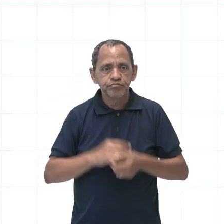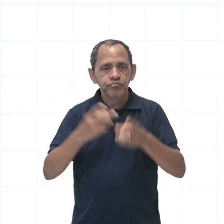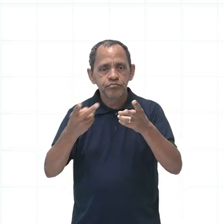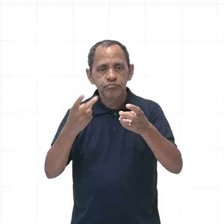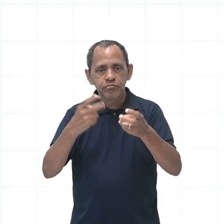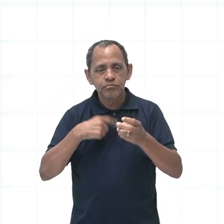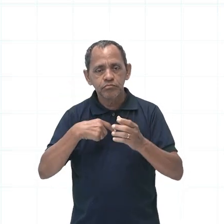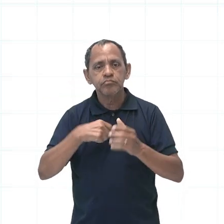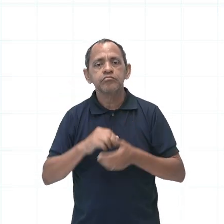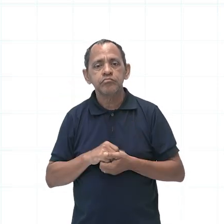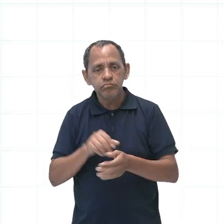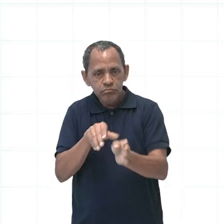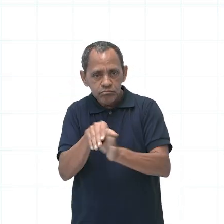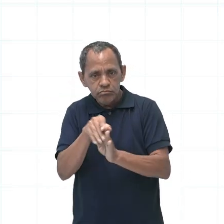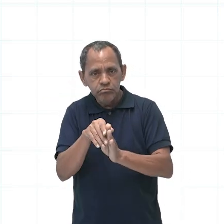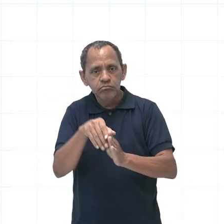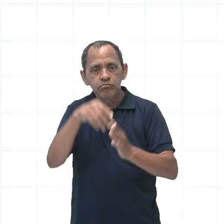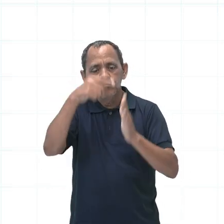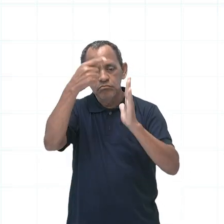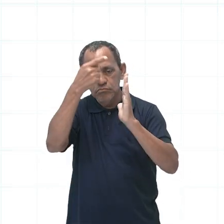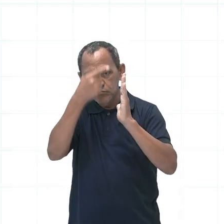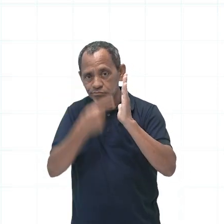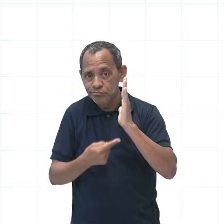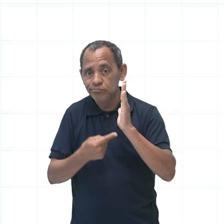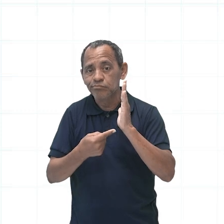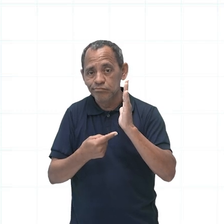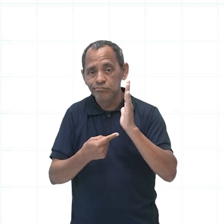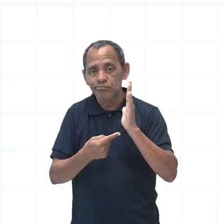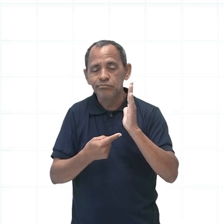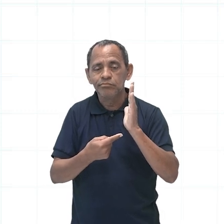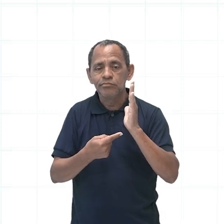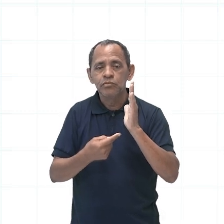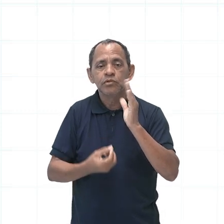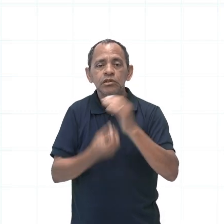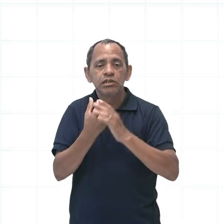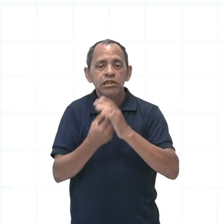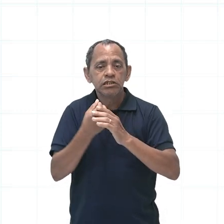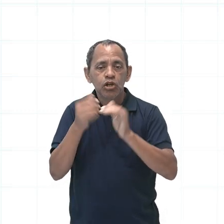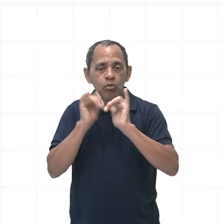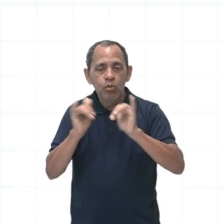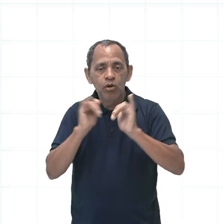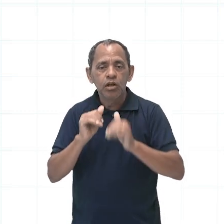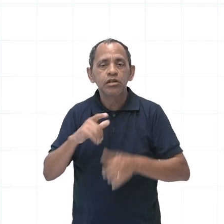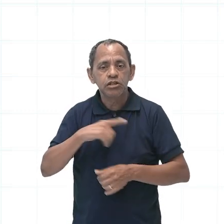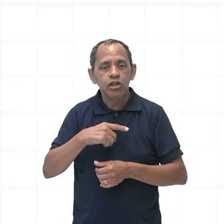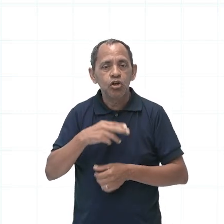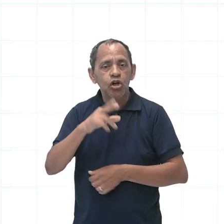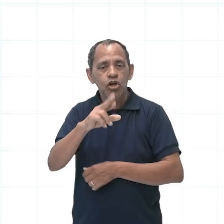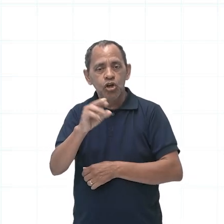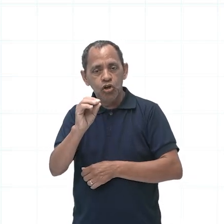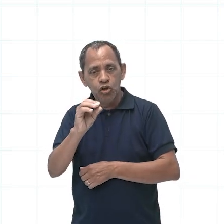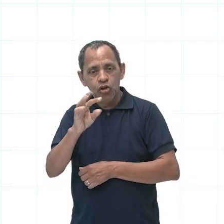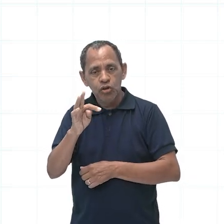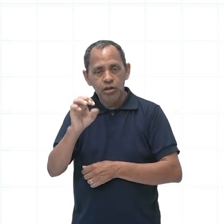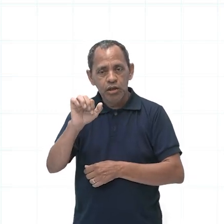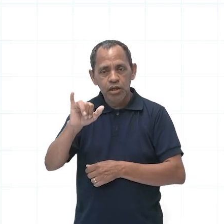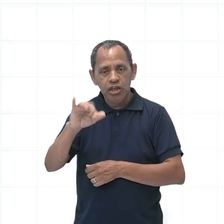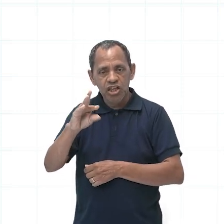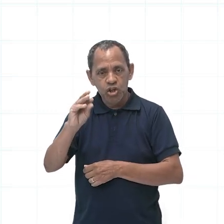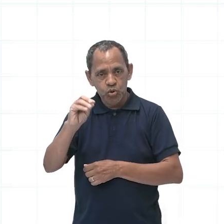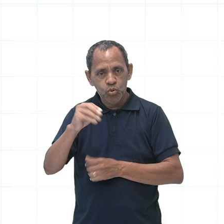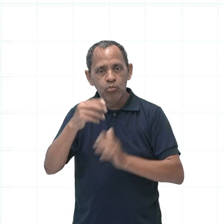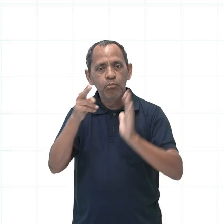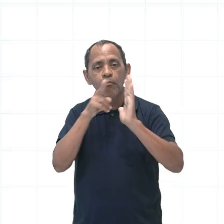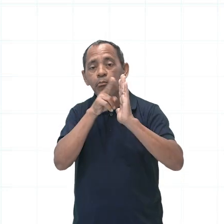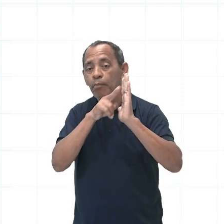nós temos aí um guia para a elaboração de uma propaganda. E nesse guia, um roteiro de planejamento. Observem que, sobre